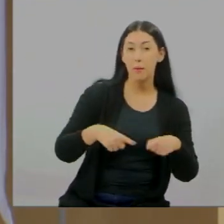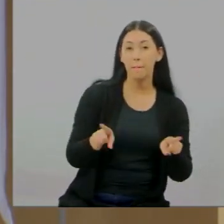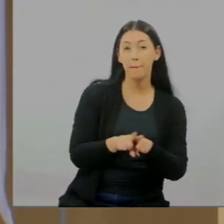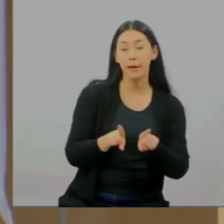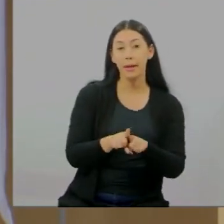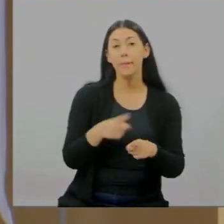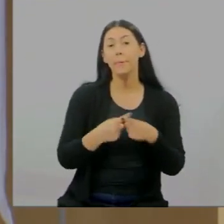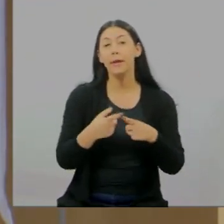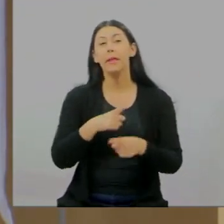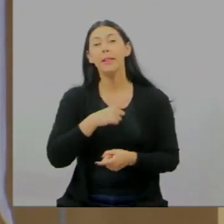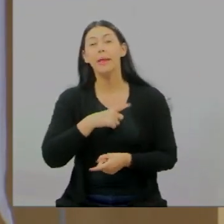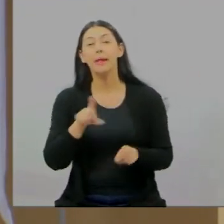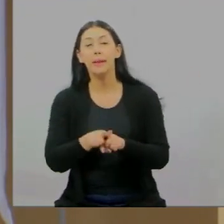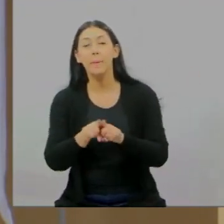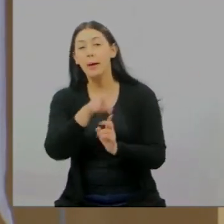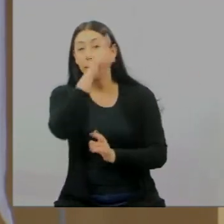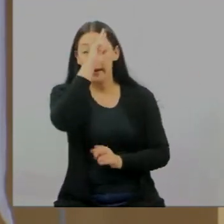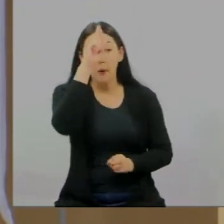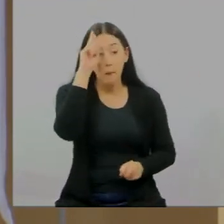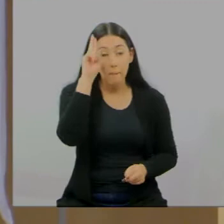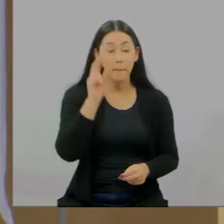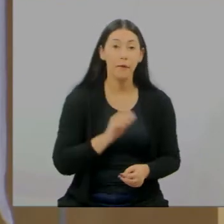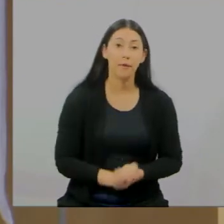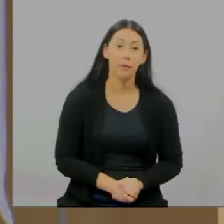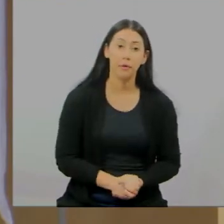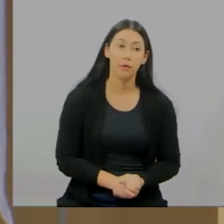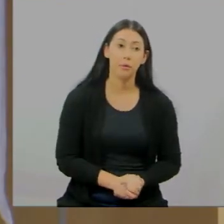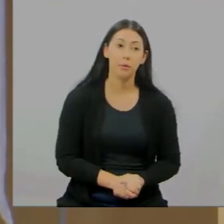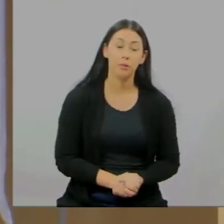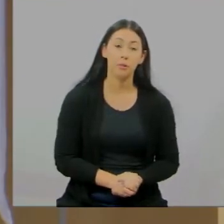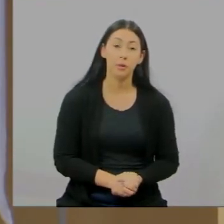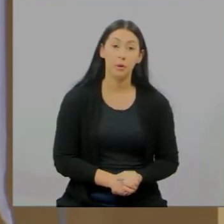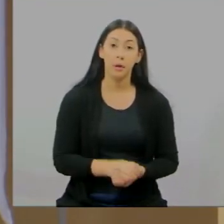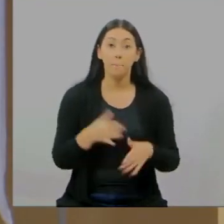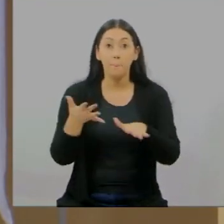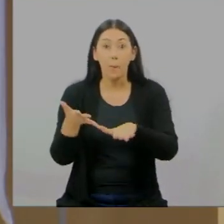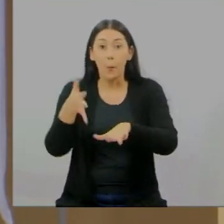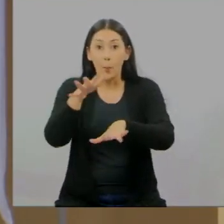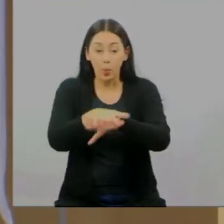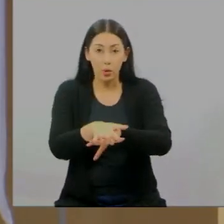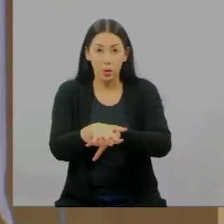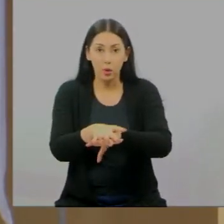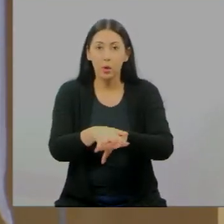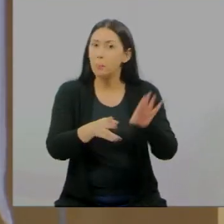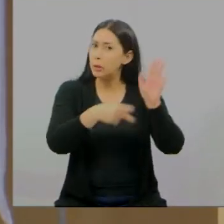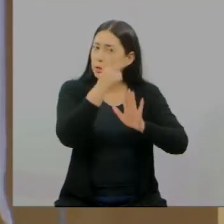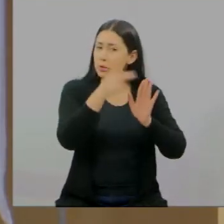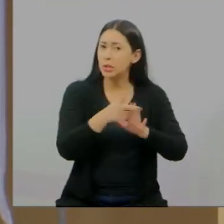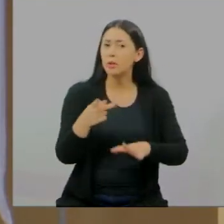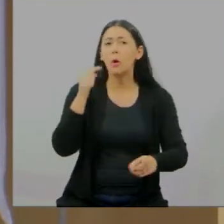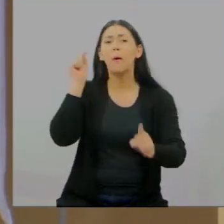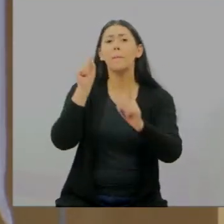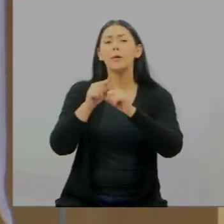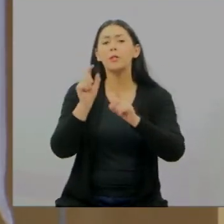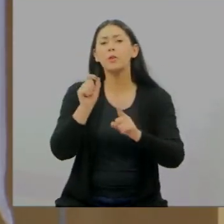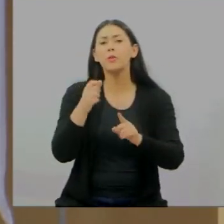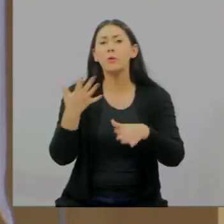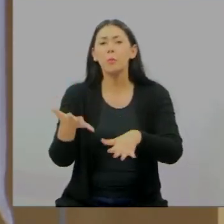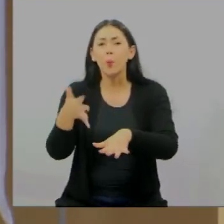que são todos trabalhadores. É para inclusão esse projeto. É para